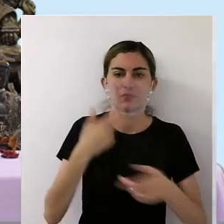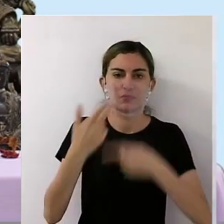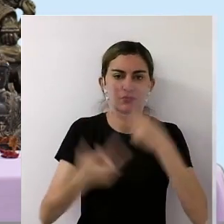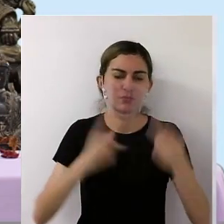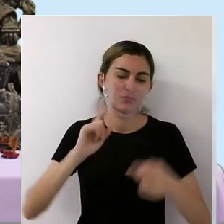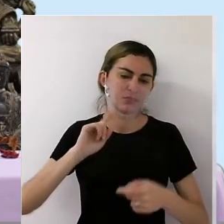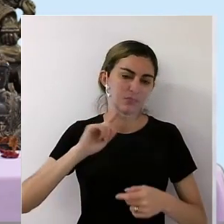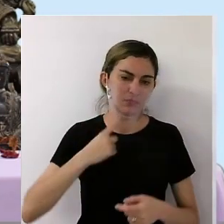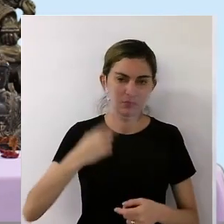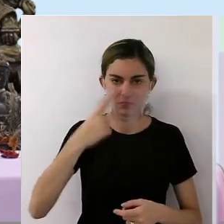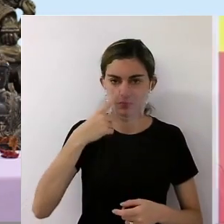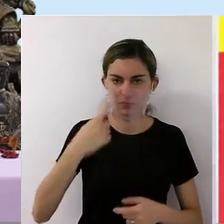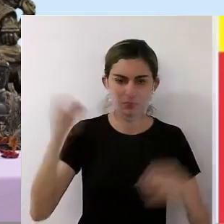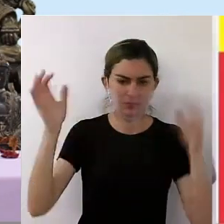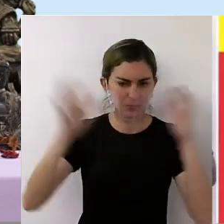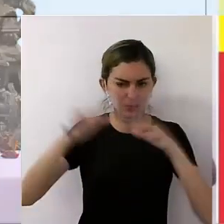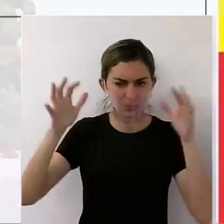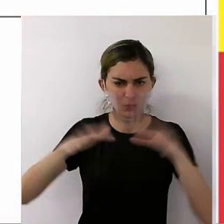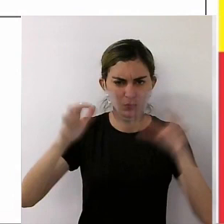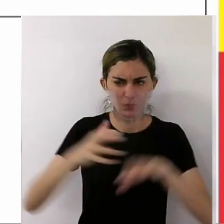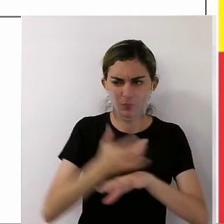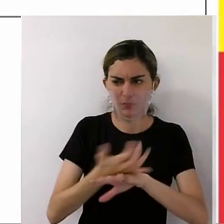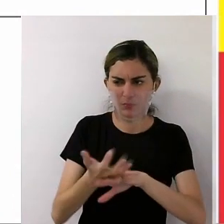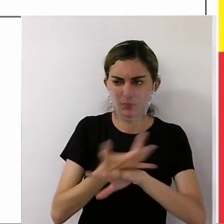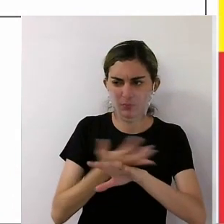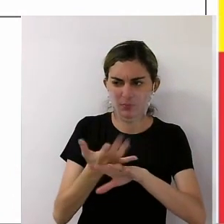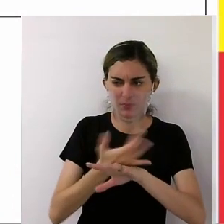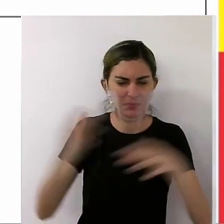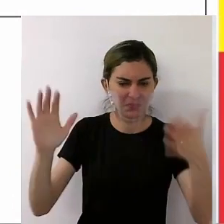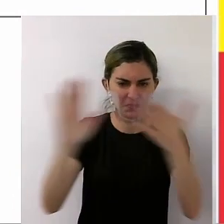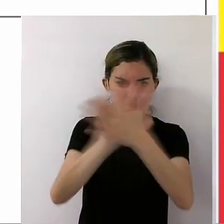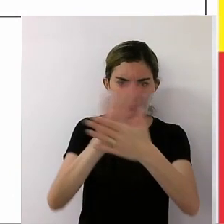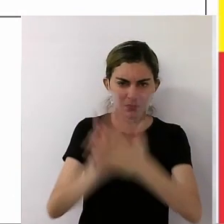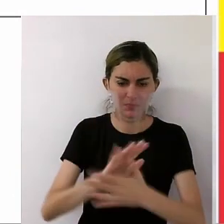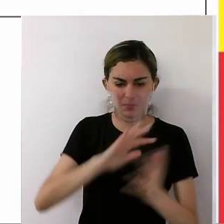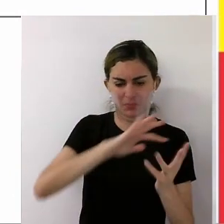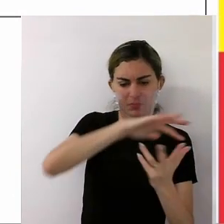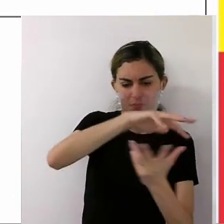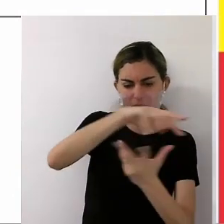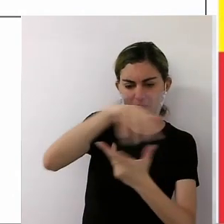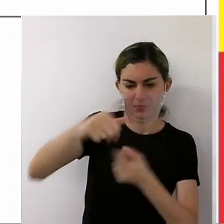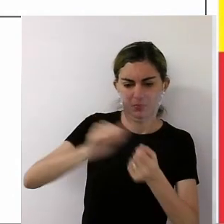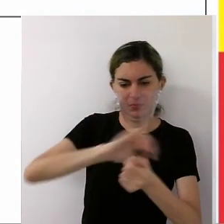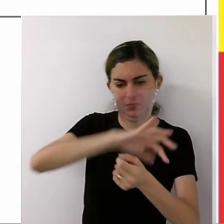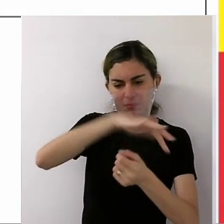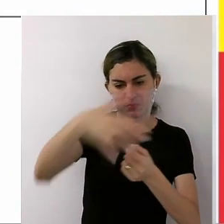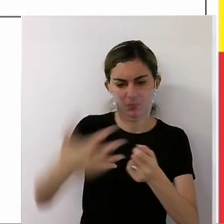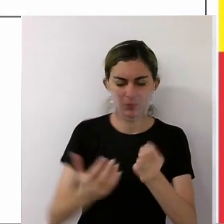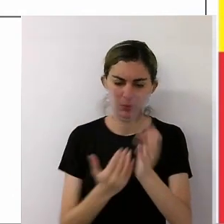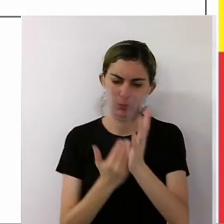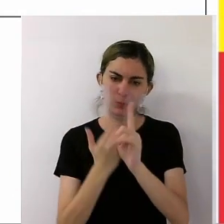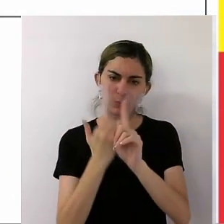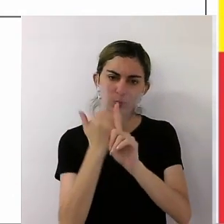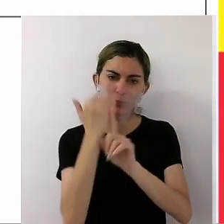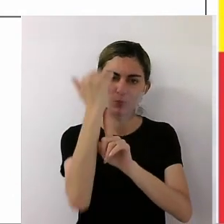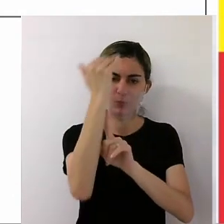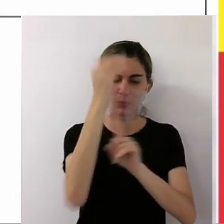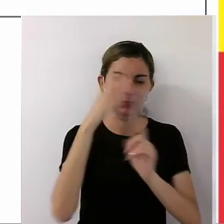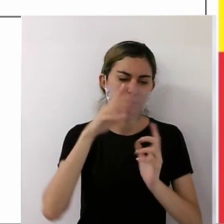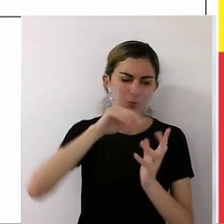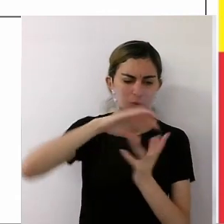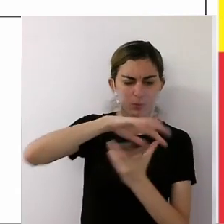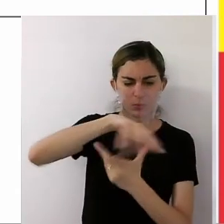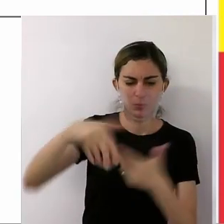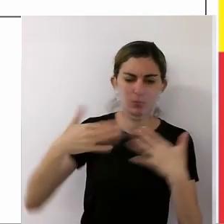Tem a poluição da chuva ácida, a destruição da camada de ozônio, o aquecimento da Terra